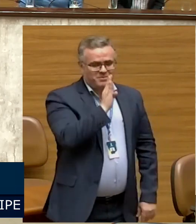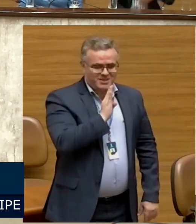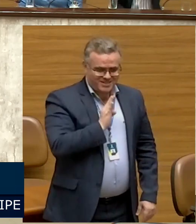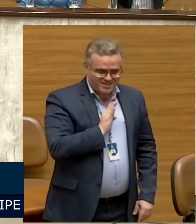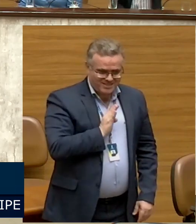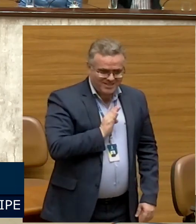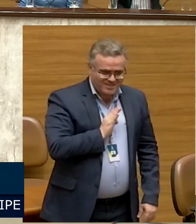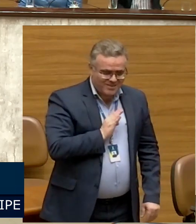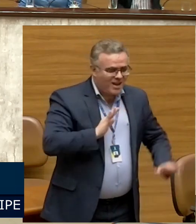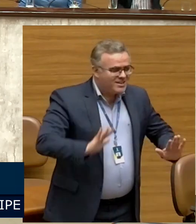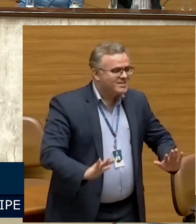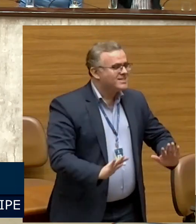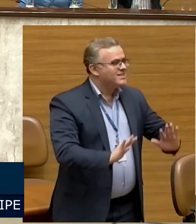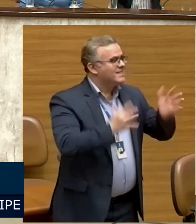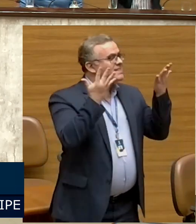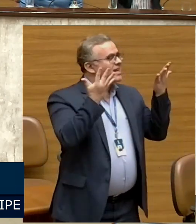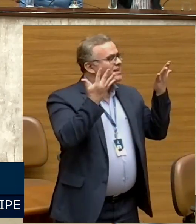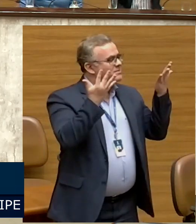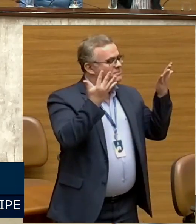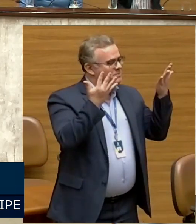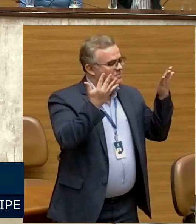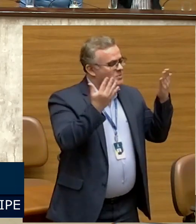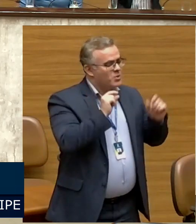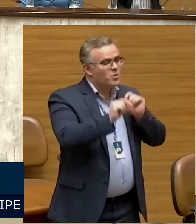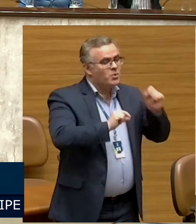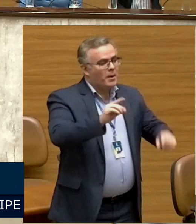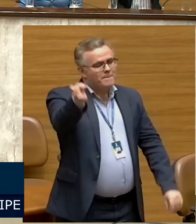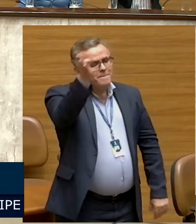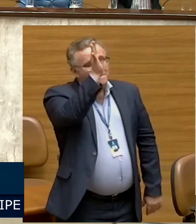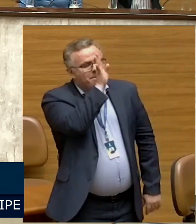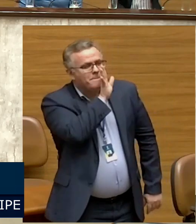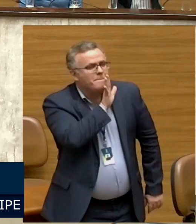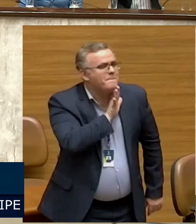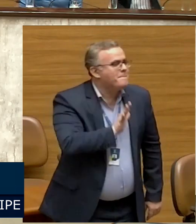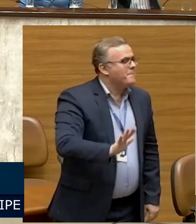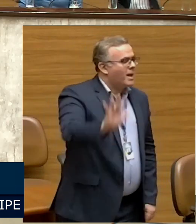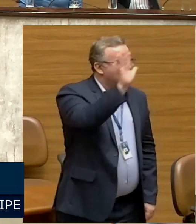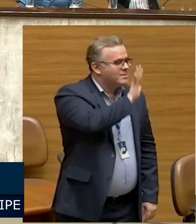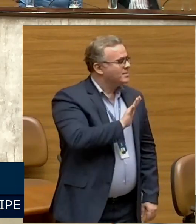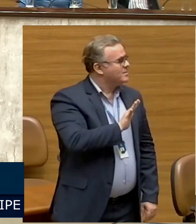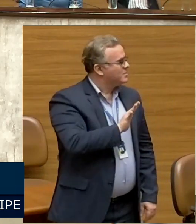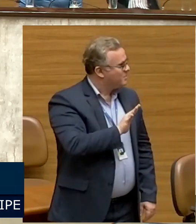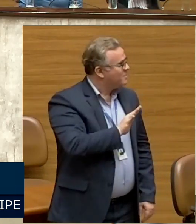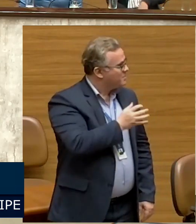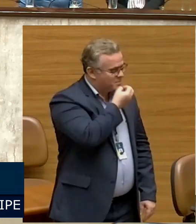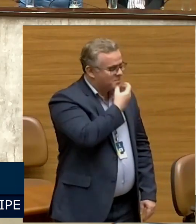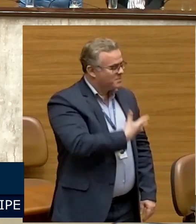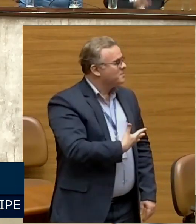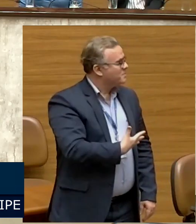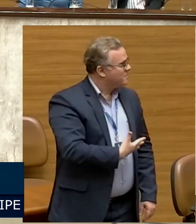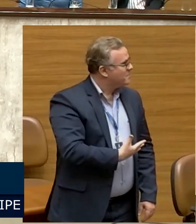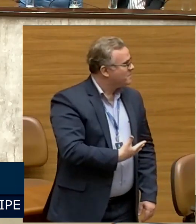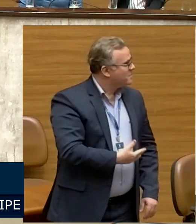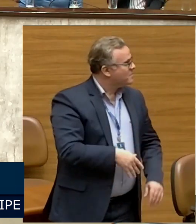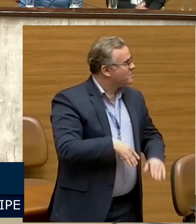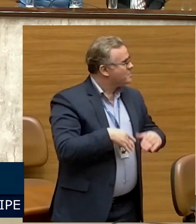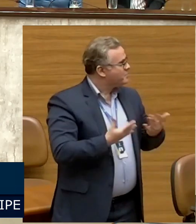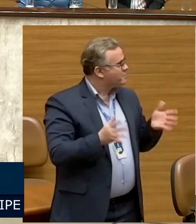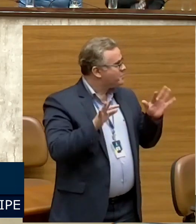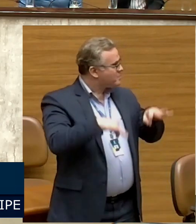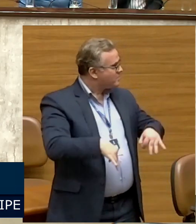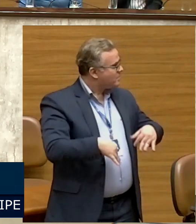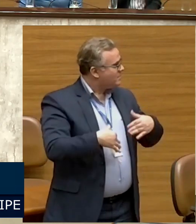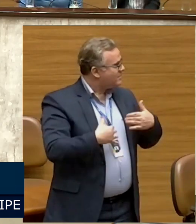né, celebrando aí o nosso Brasil, né, e para finalizar, já que eu